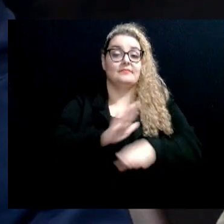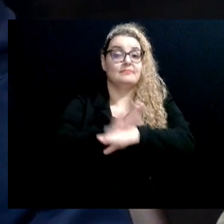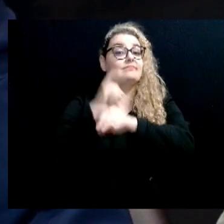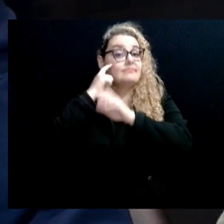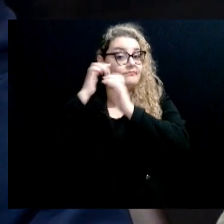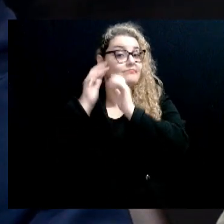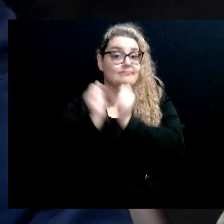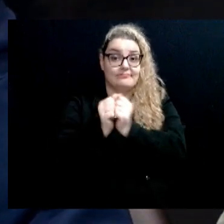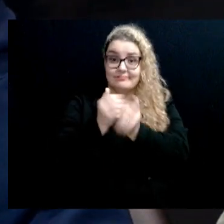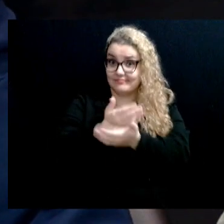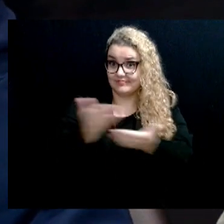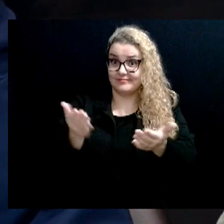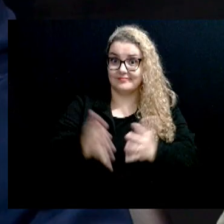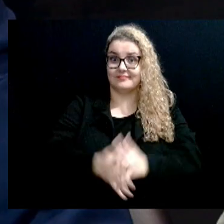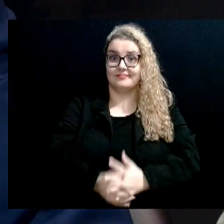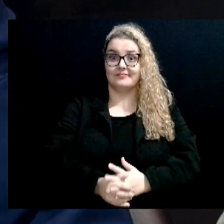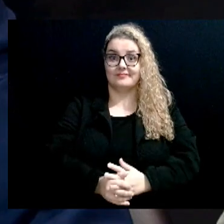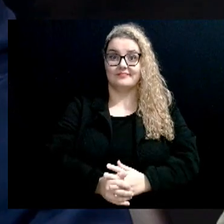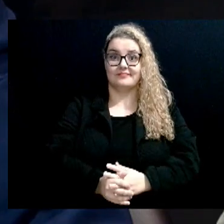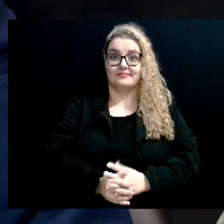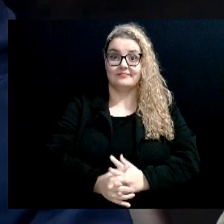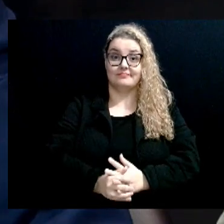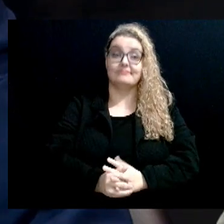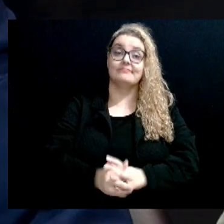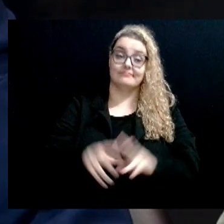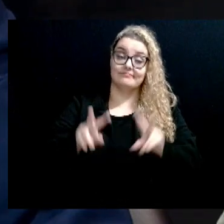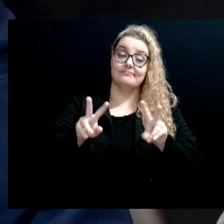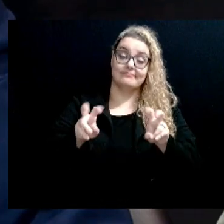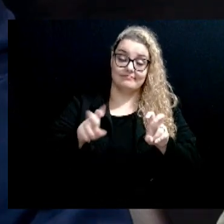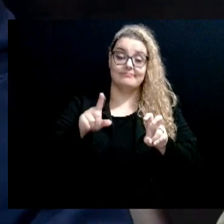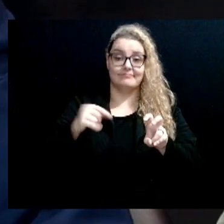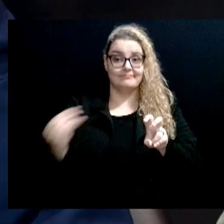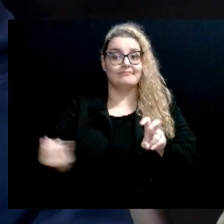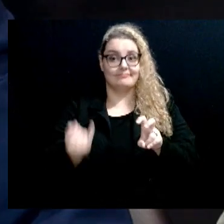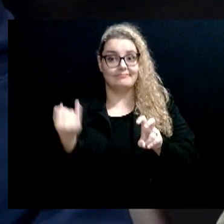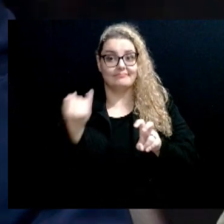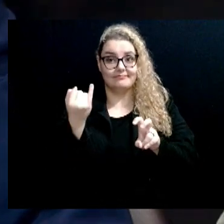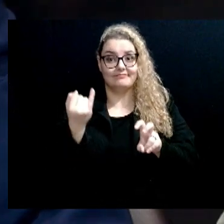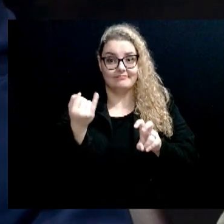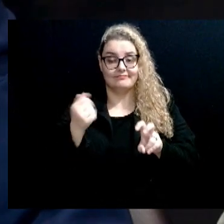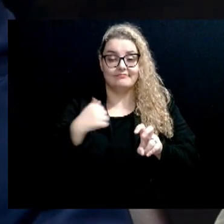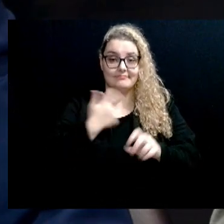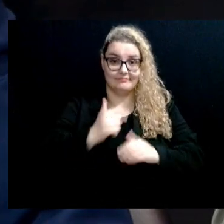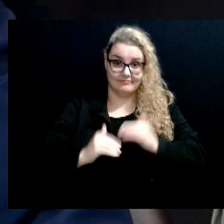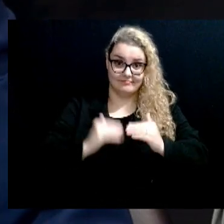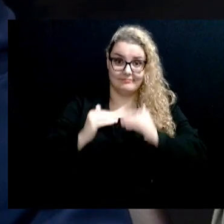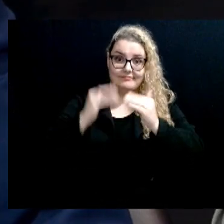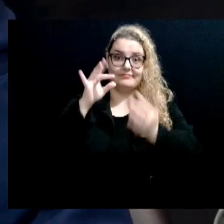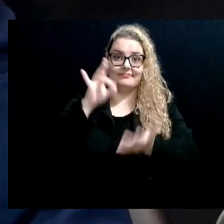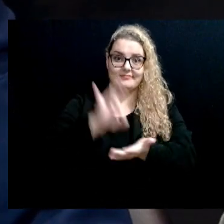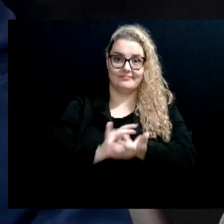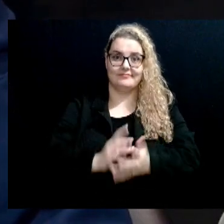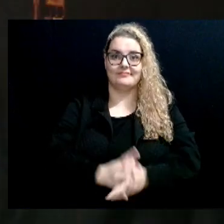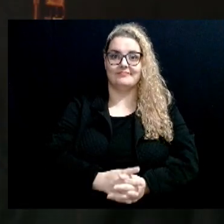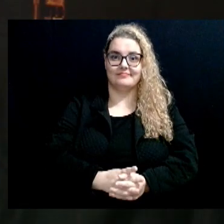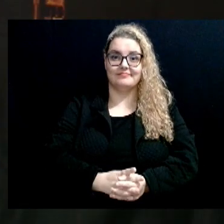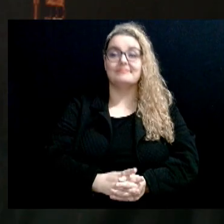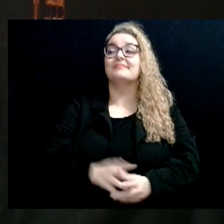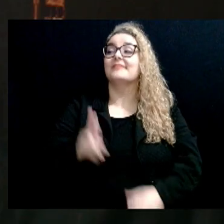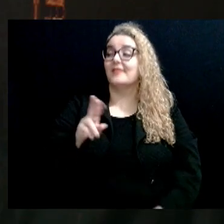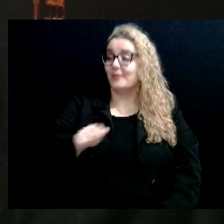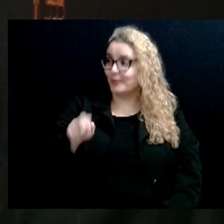vocês, né, sobre esse tema que é muito importante para a nossa construção verdadeira. Uau,